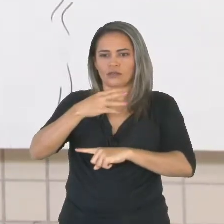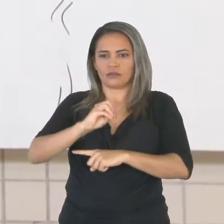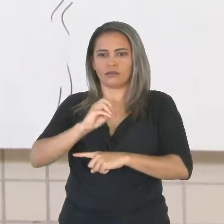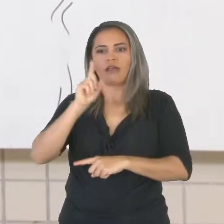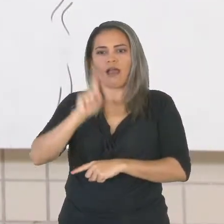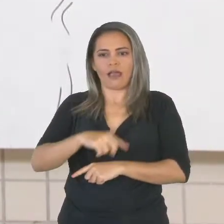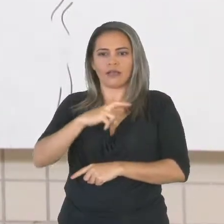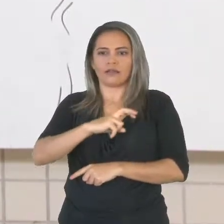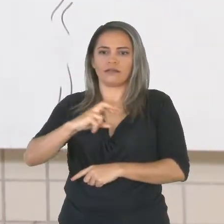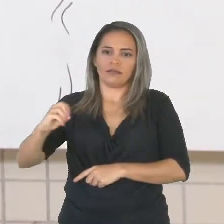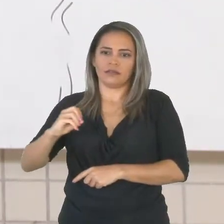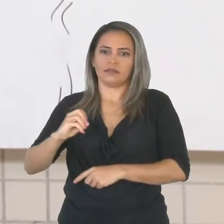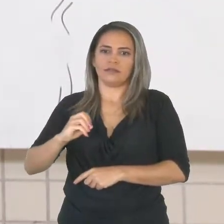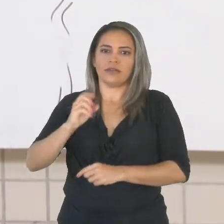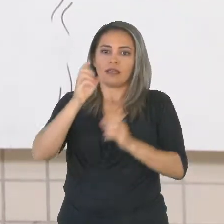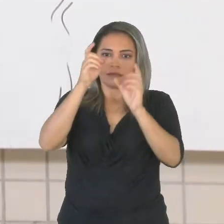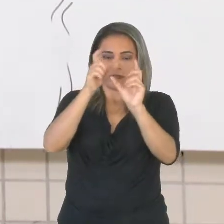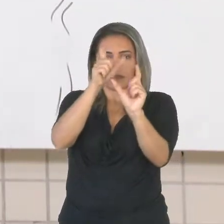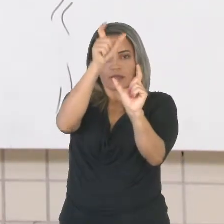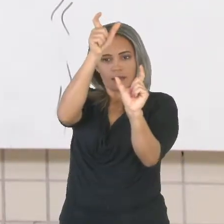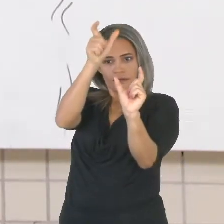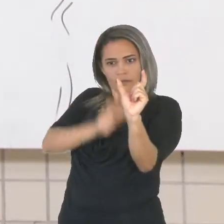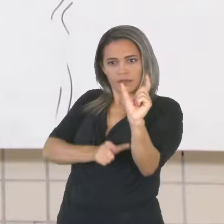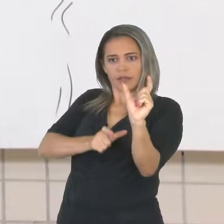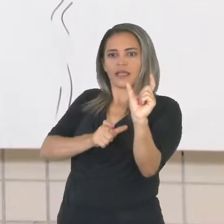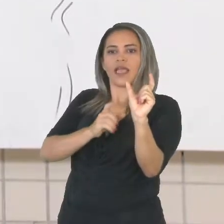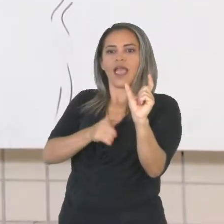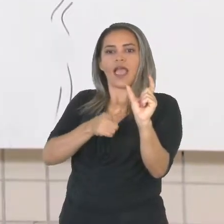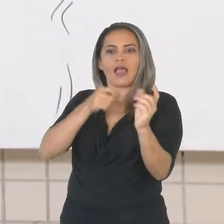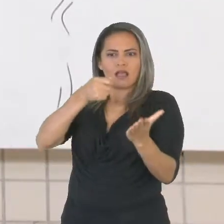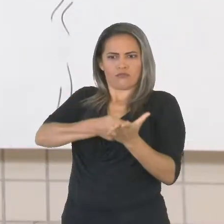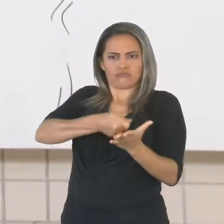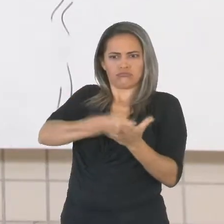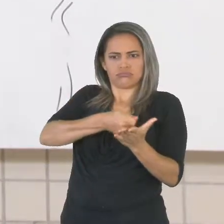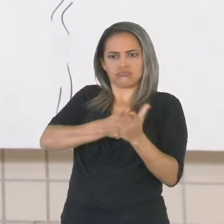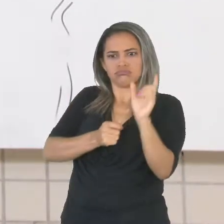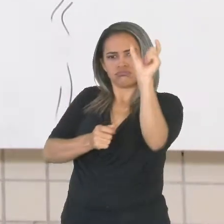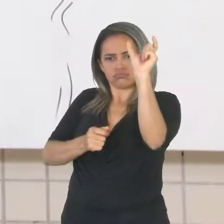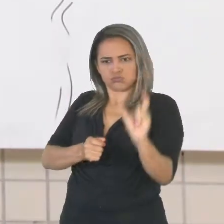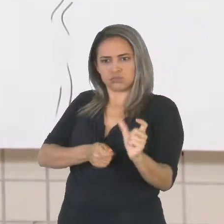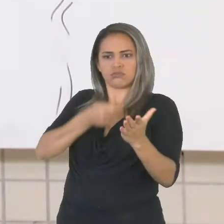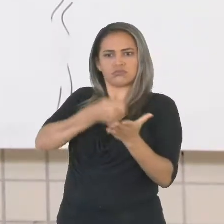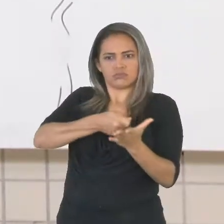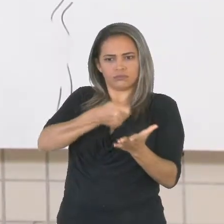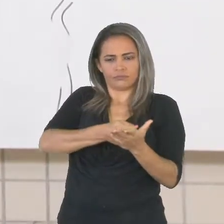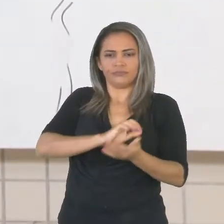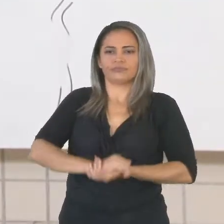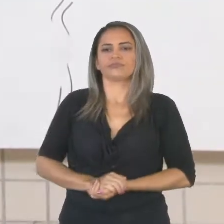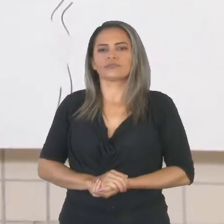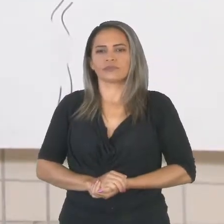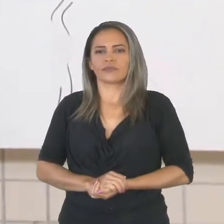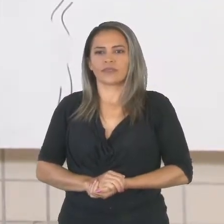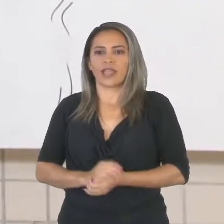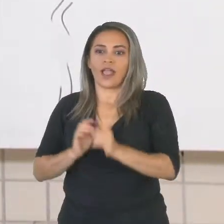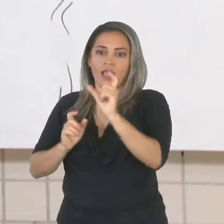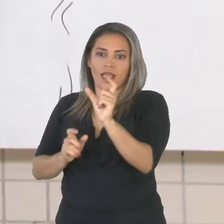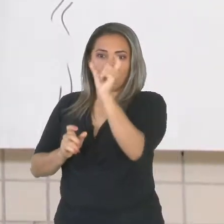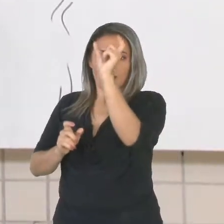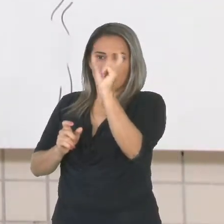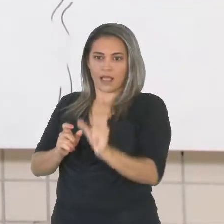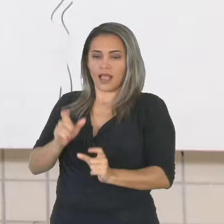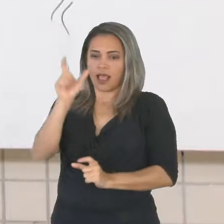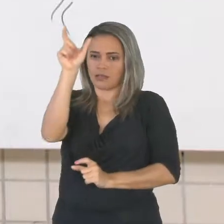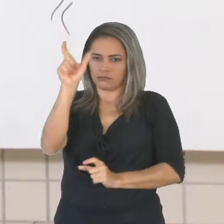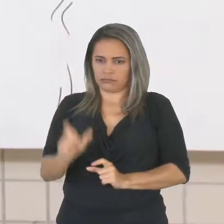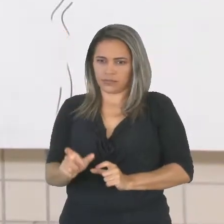isso é a minha frequência absoluta. Foi anotada em uma coluna, beleza? Bom, a frequência relativa, eu